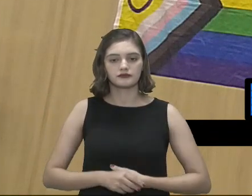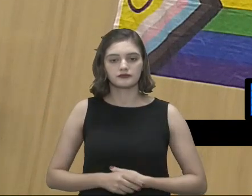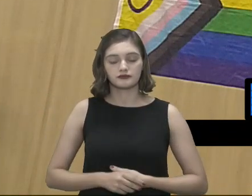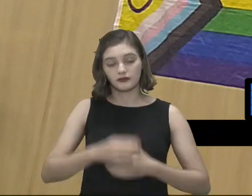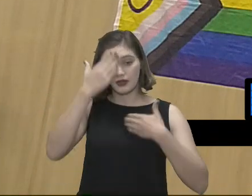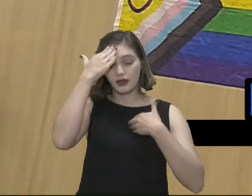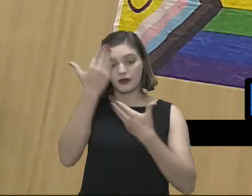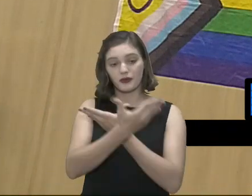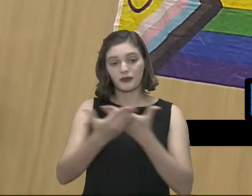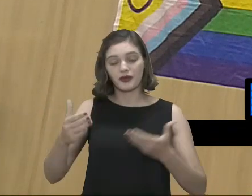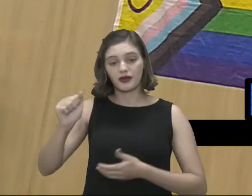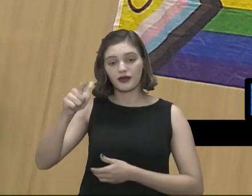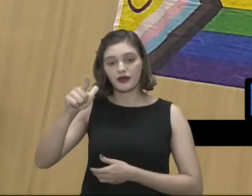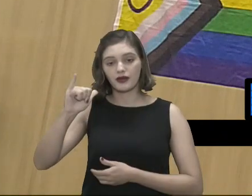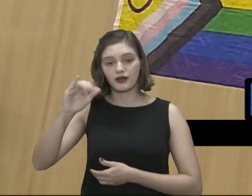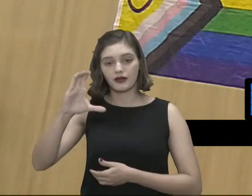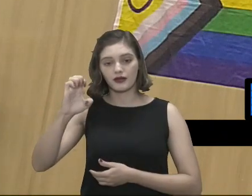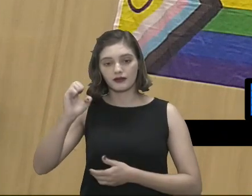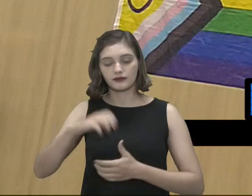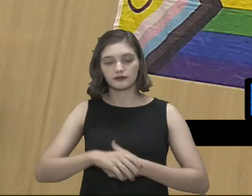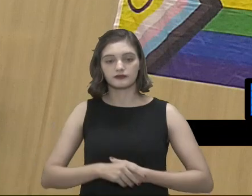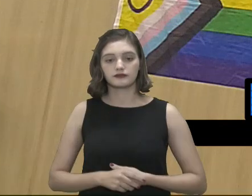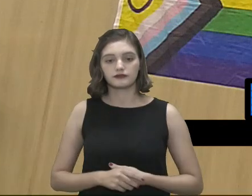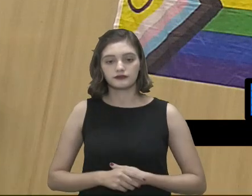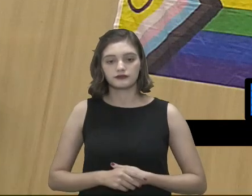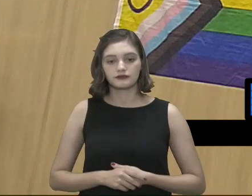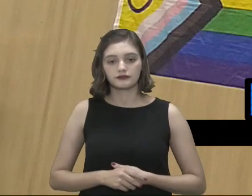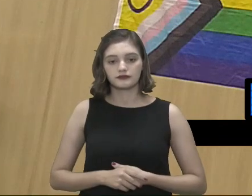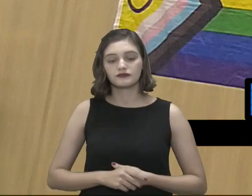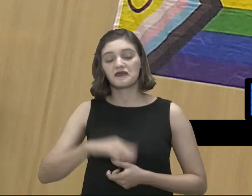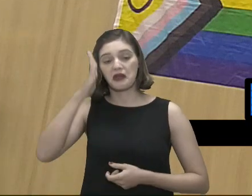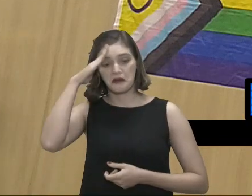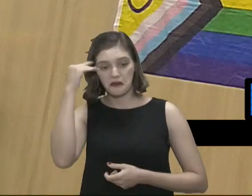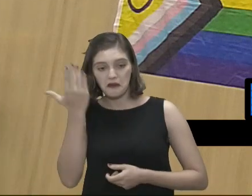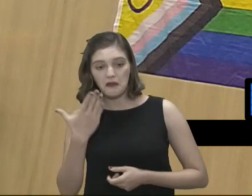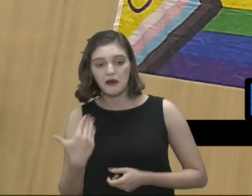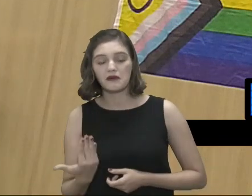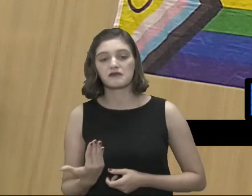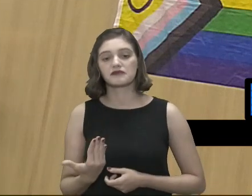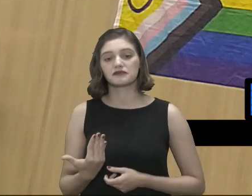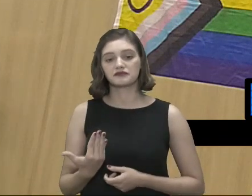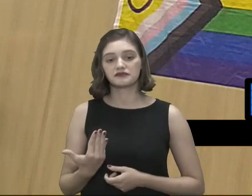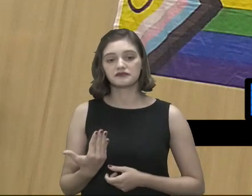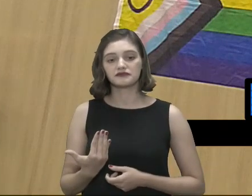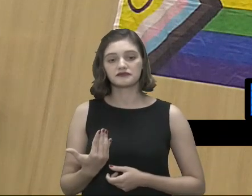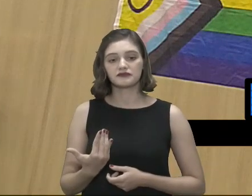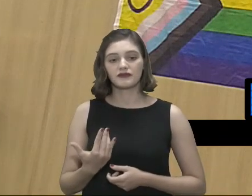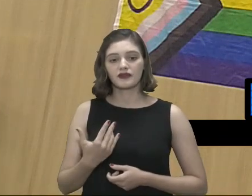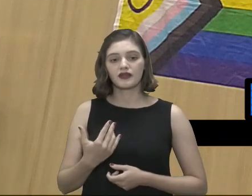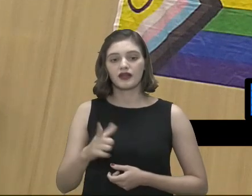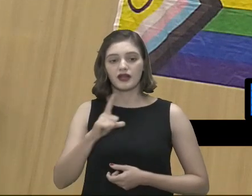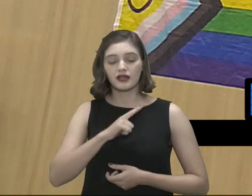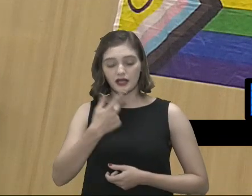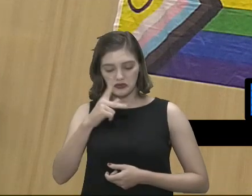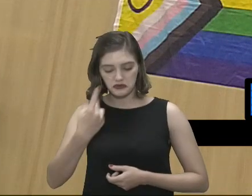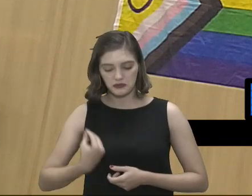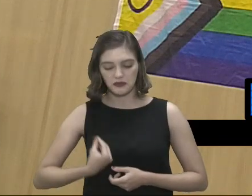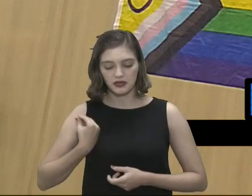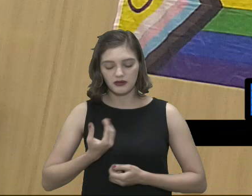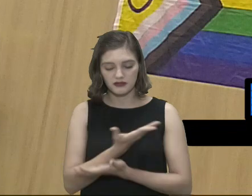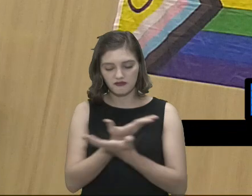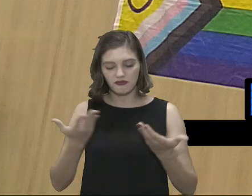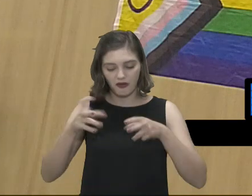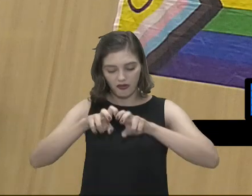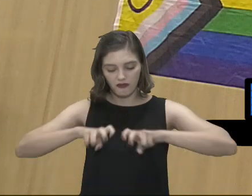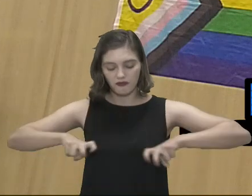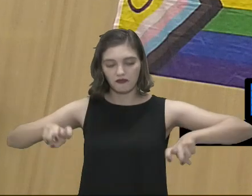Muito obrigada, Alice. É uma honra ter a sua presença aqui nessa